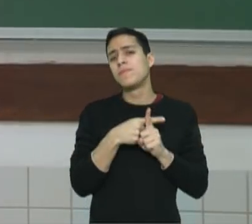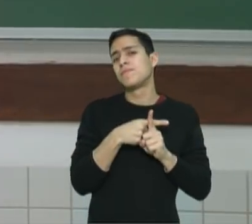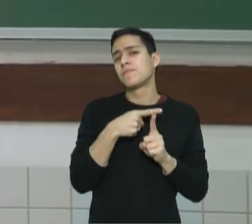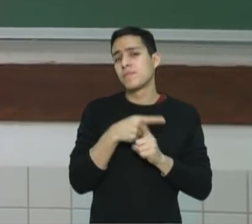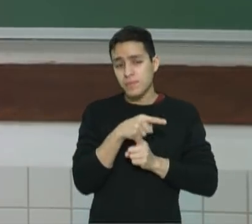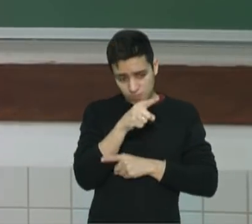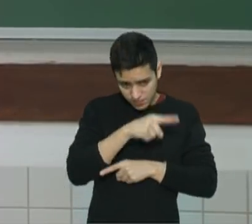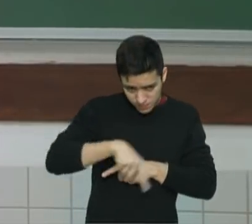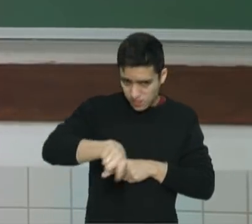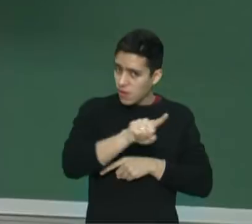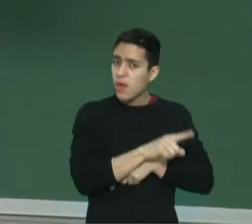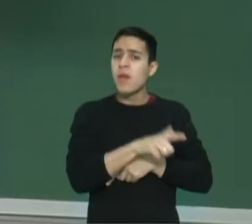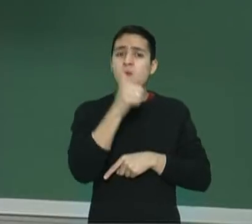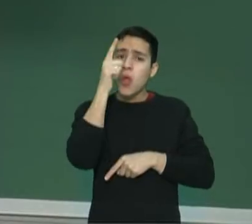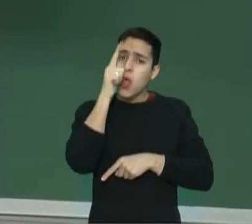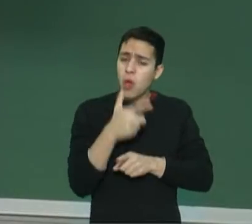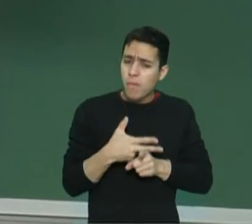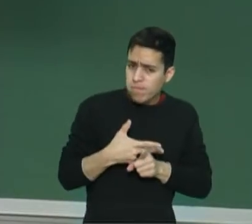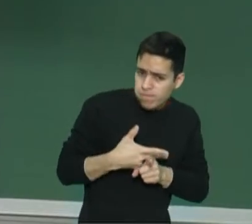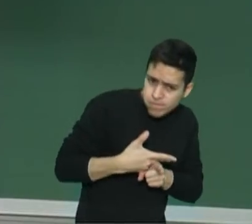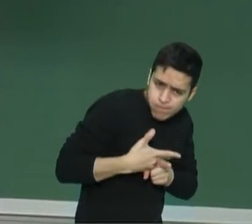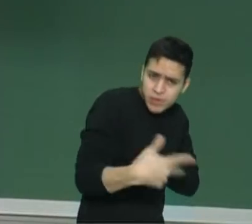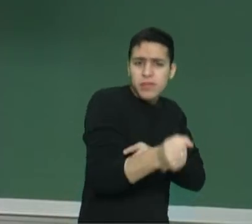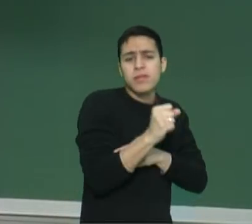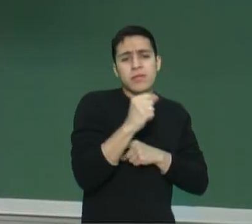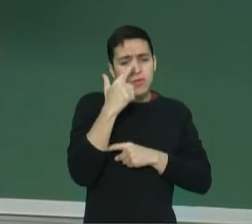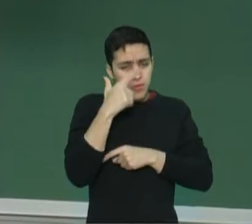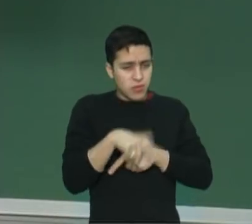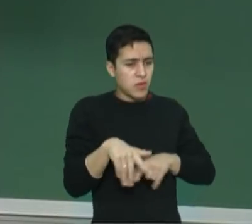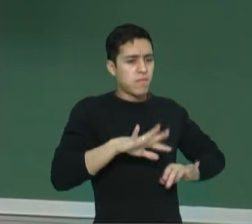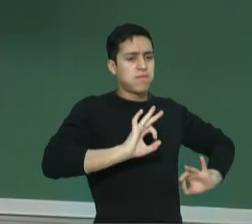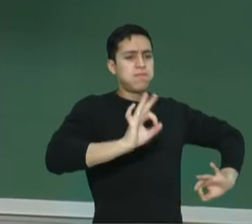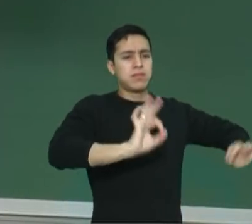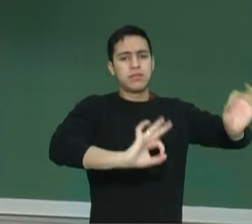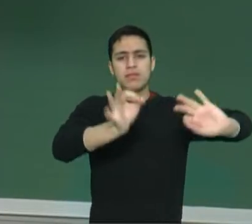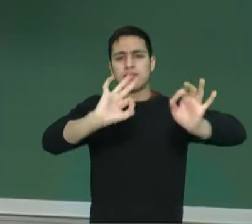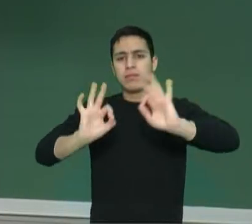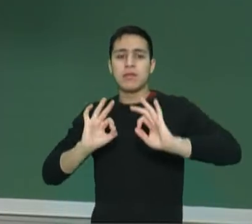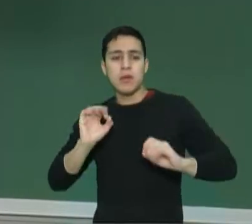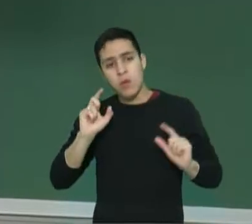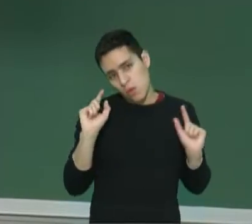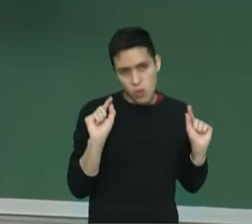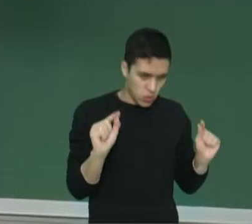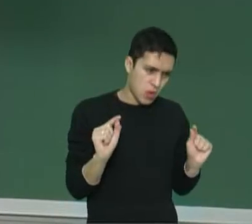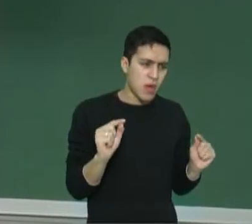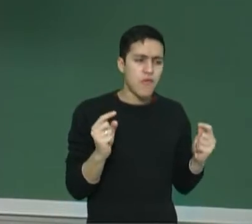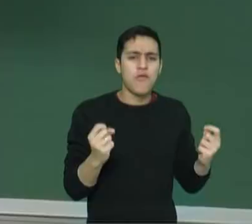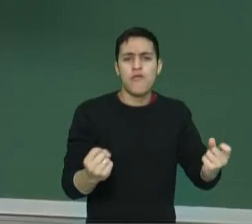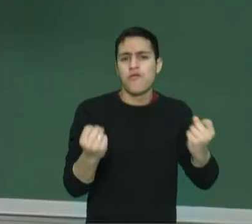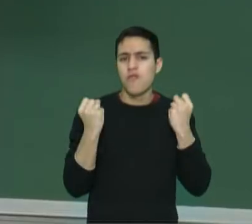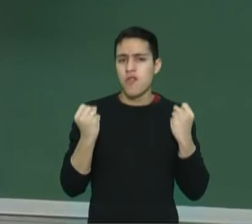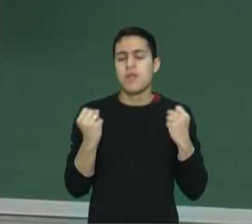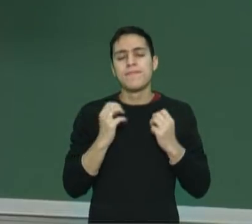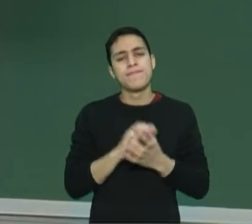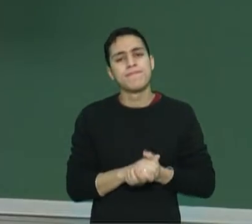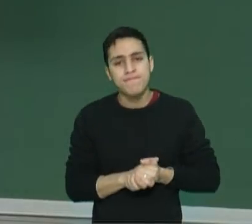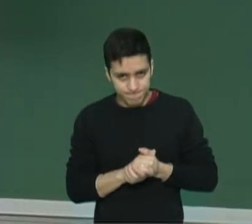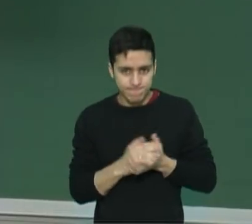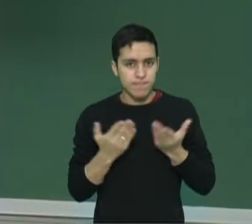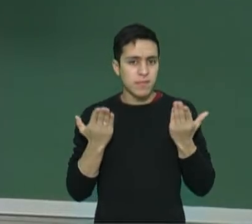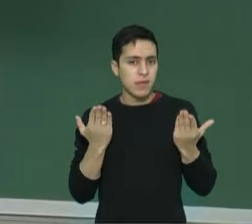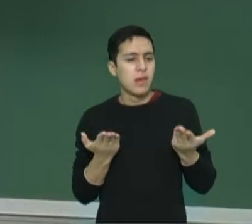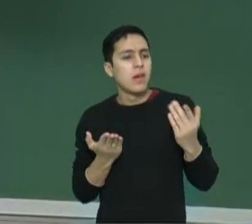de estamos conquistando, estamos nos organizando e estamos nos tornando fortes. Desta forma, nós